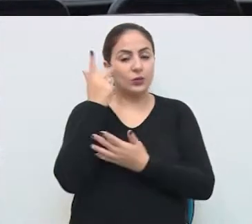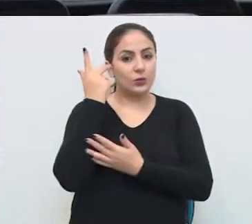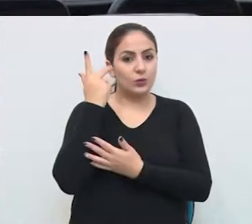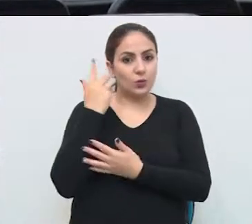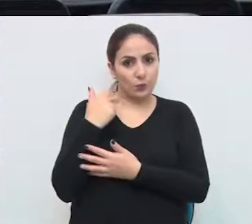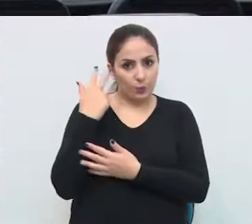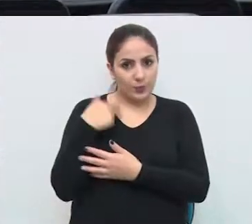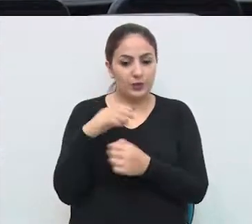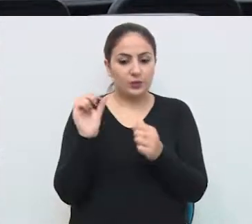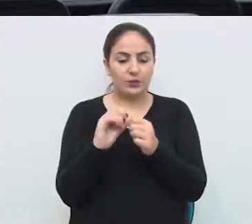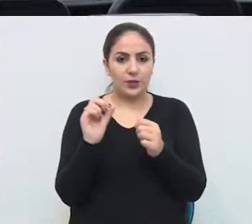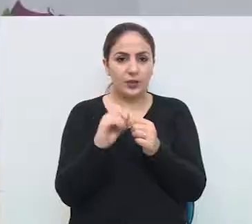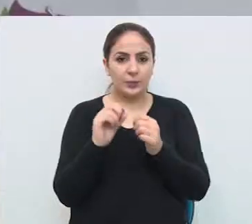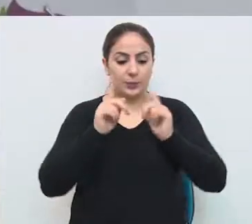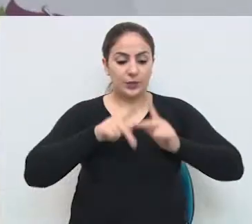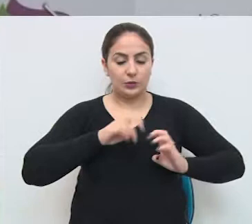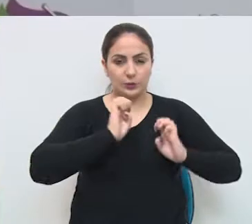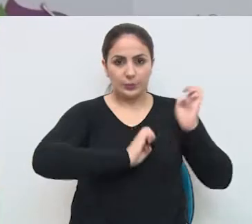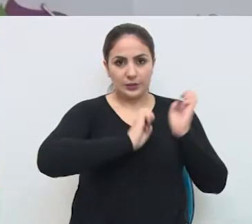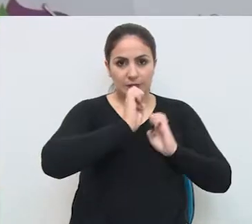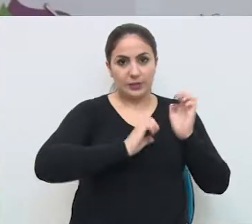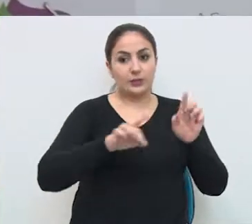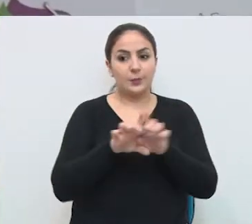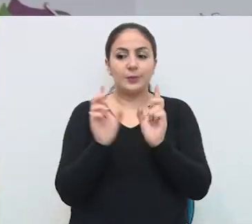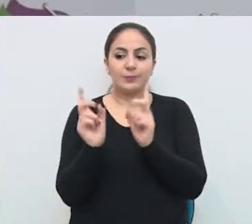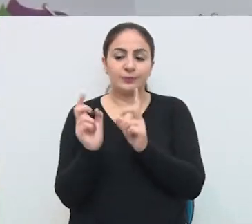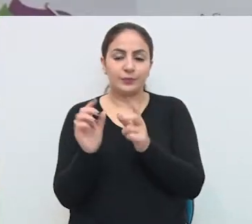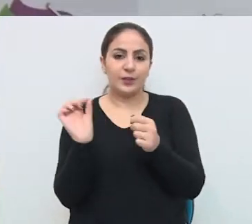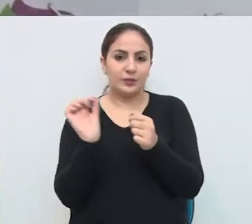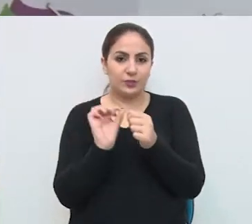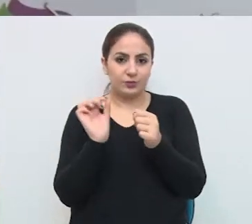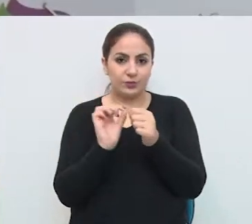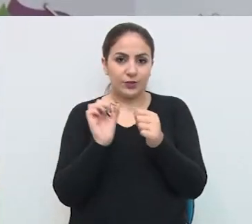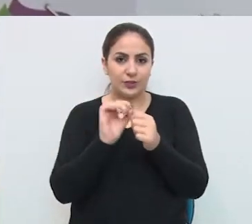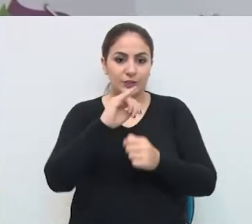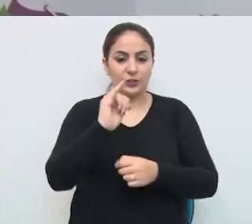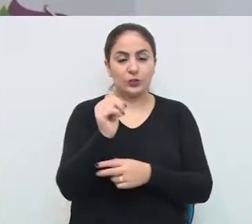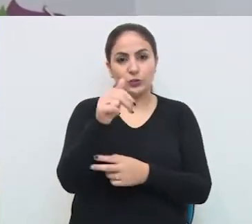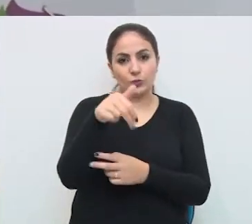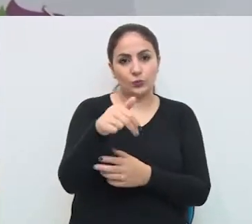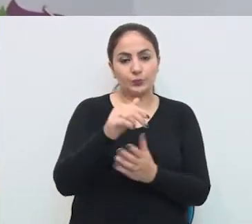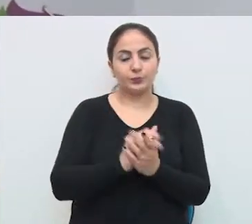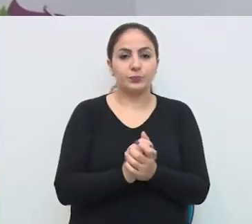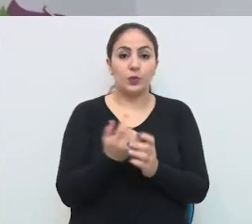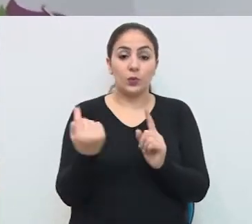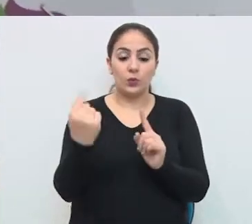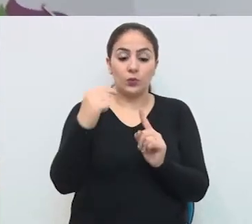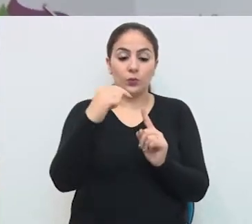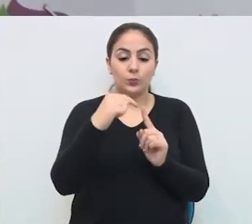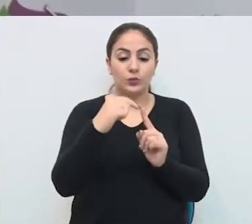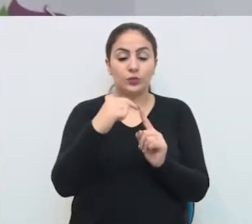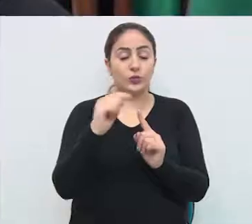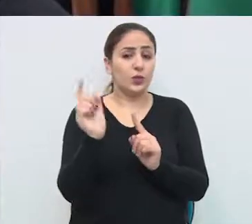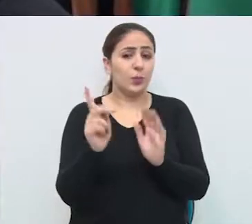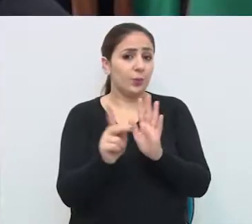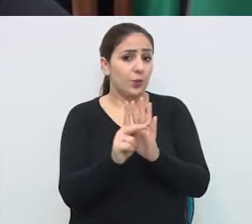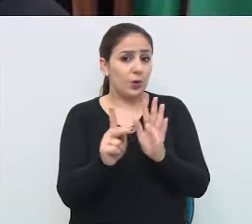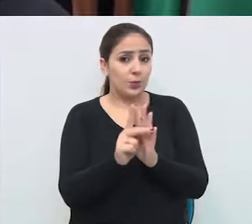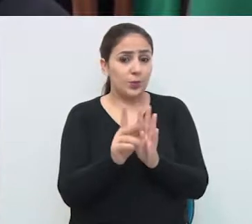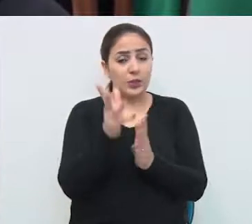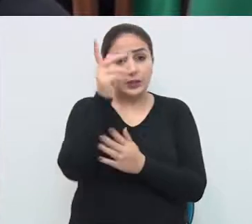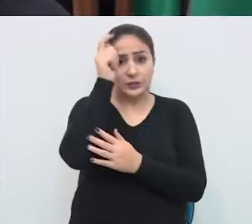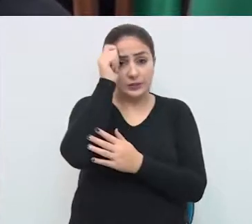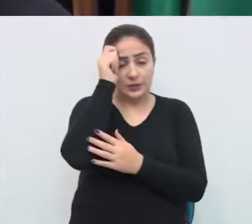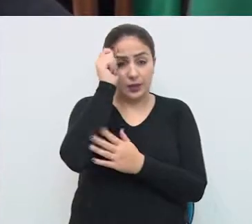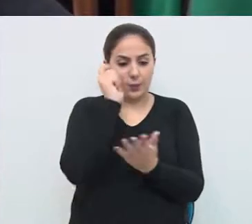atividades, geralmente promovidas por empresários e comerciantes, são realizadas em junho. A intenção não é